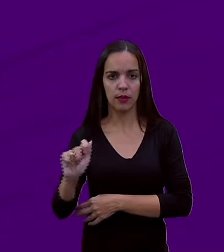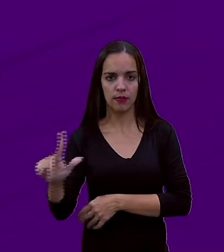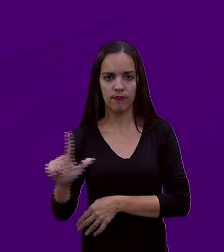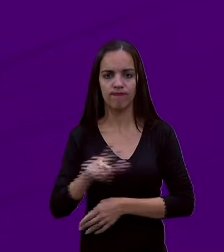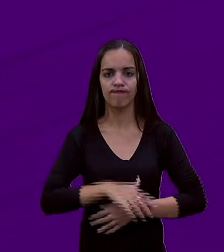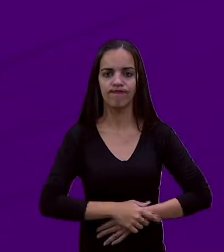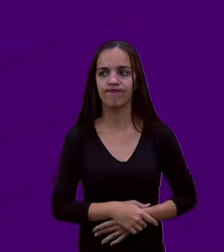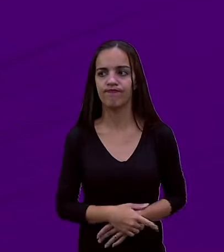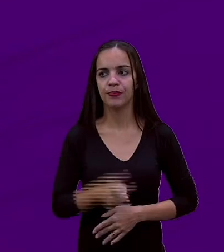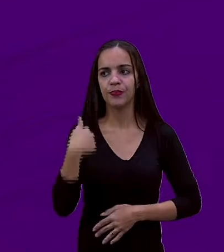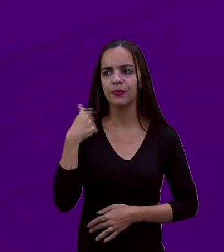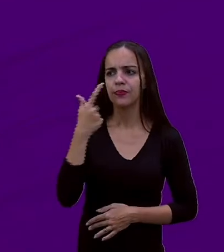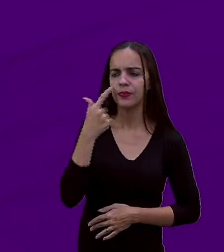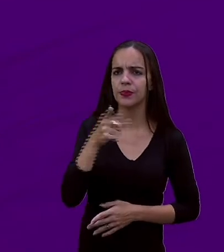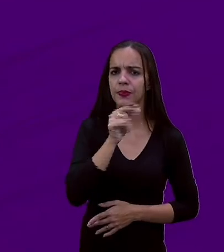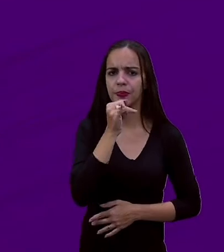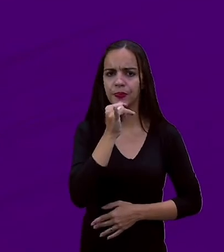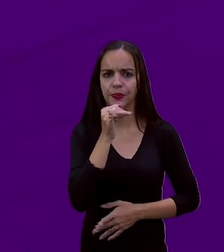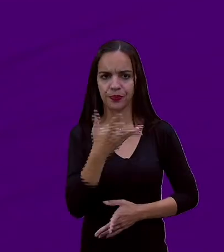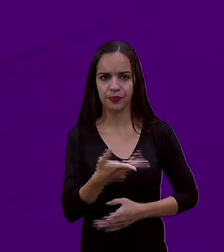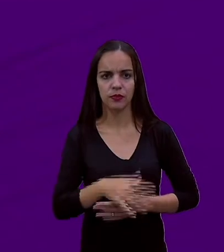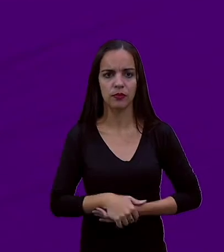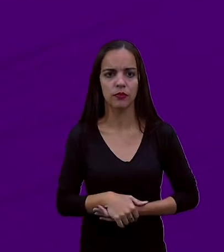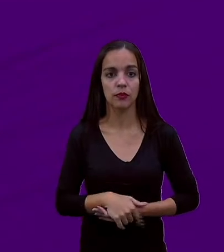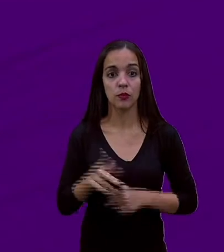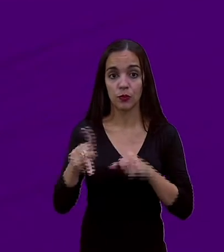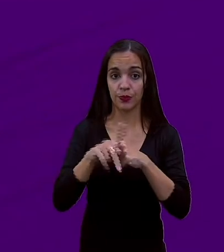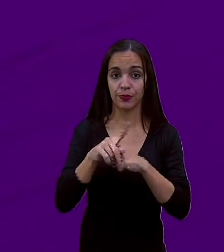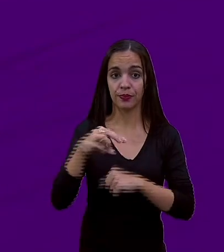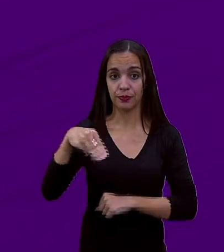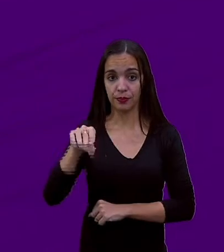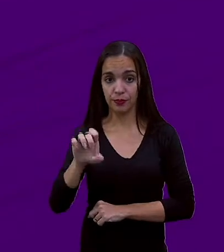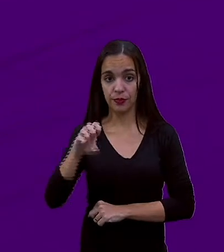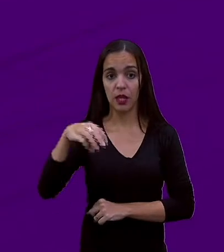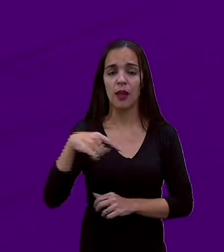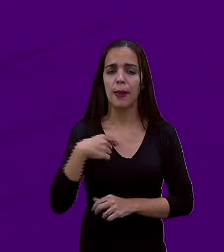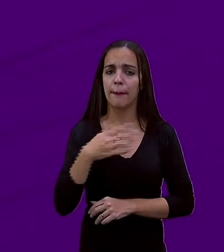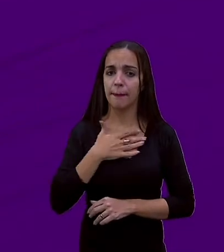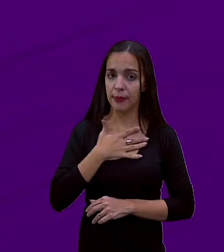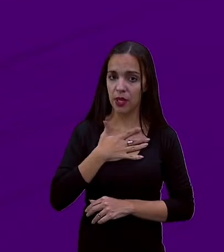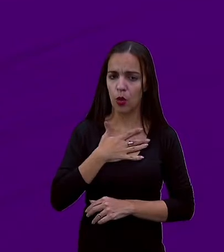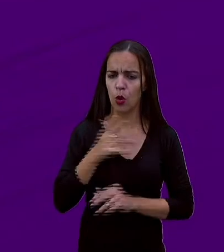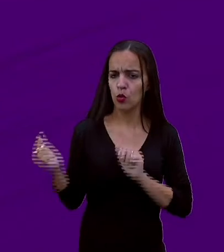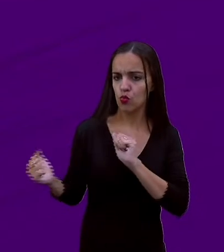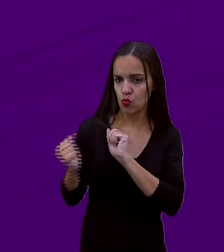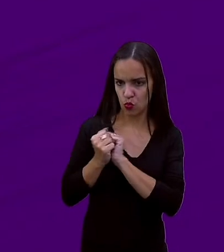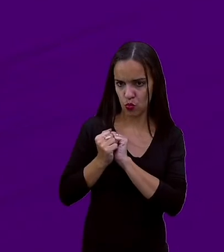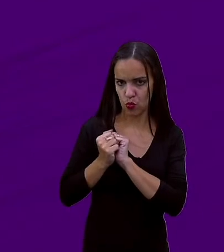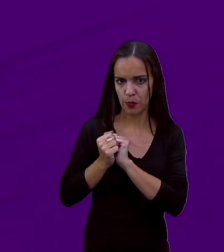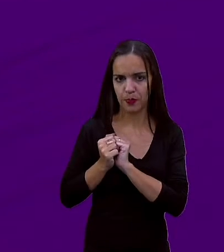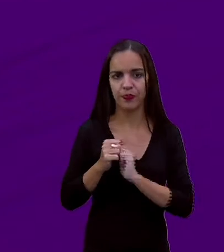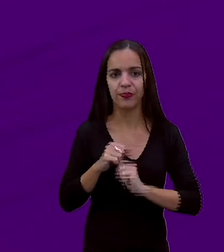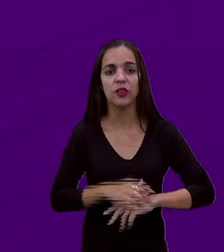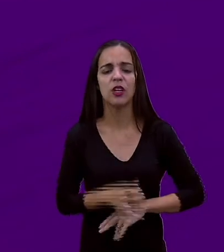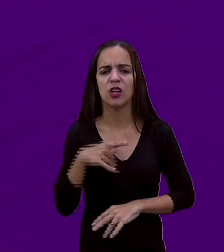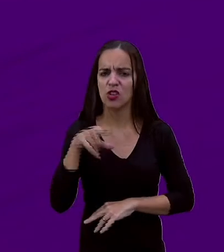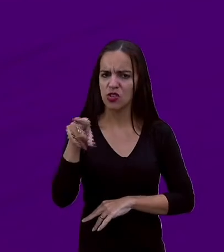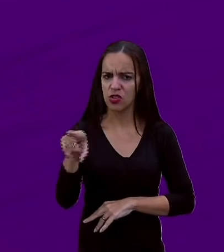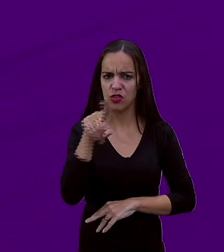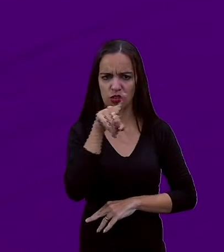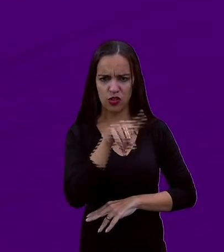pronomes oblíquos, eles são me, mim, comigo, te,